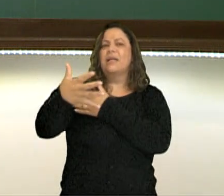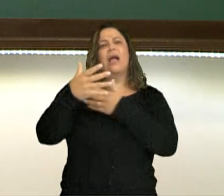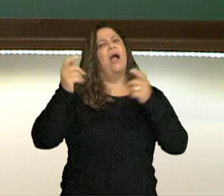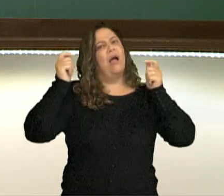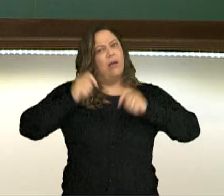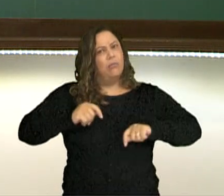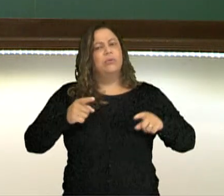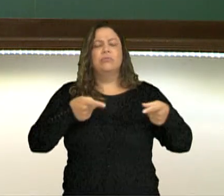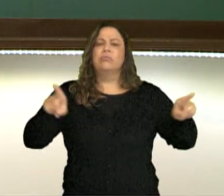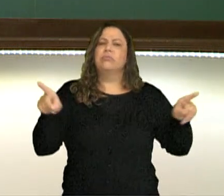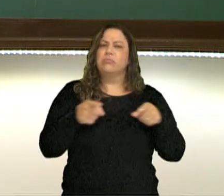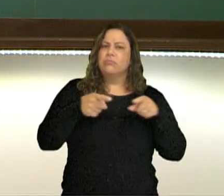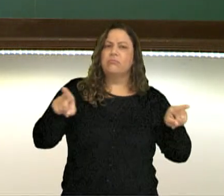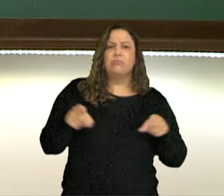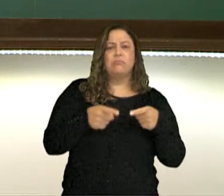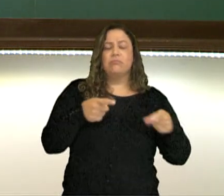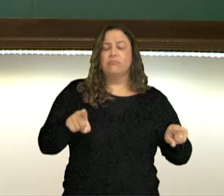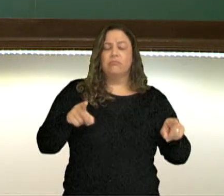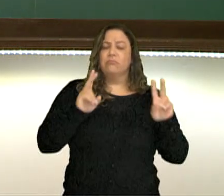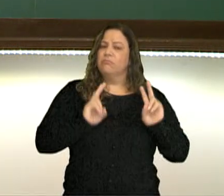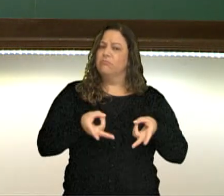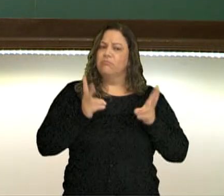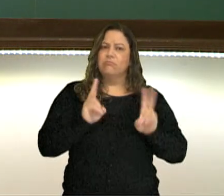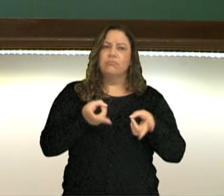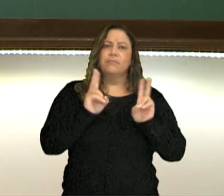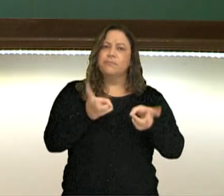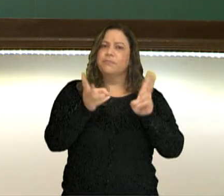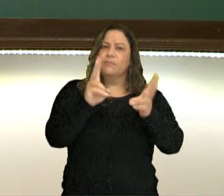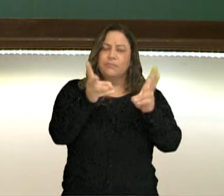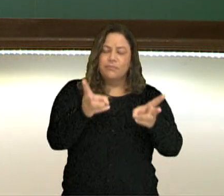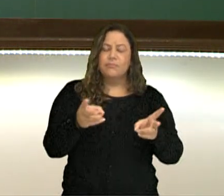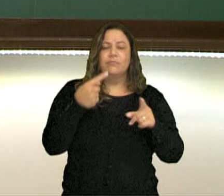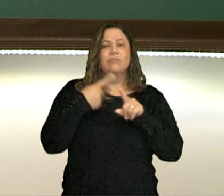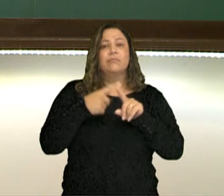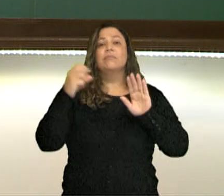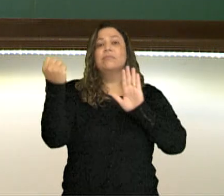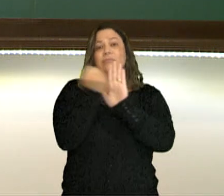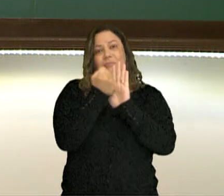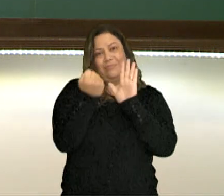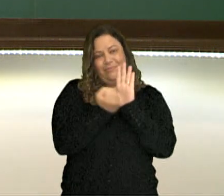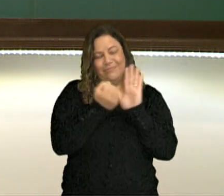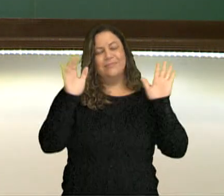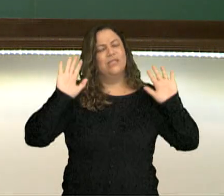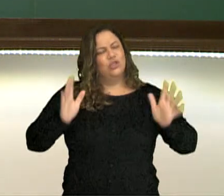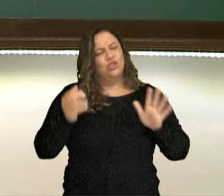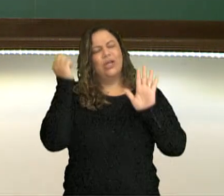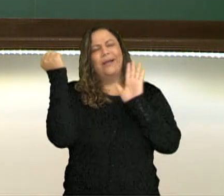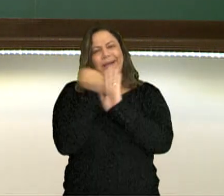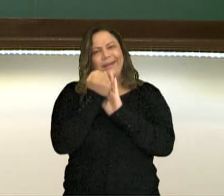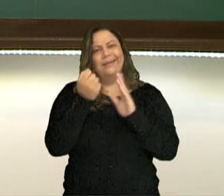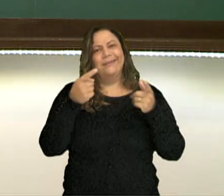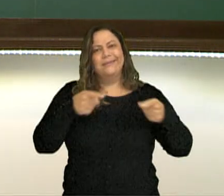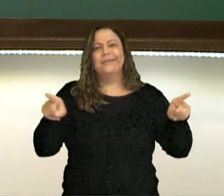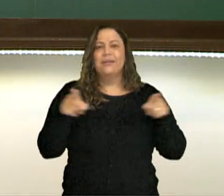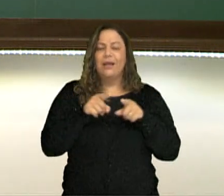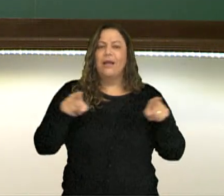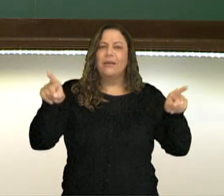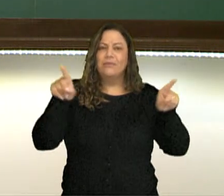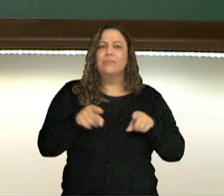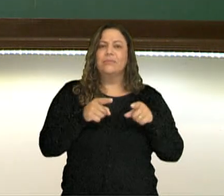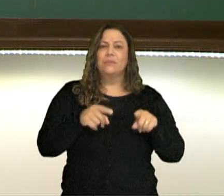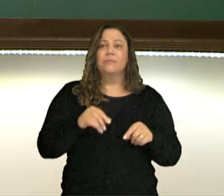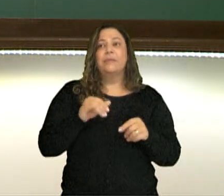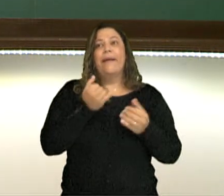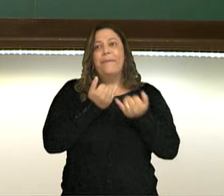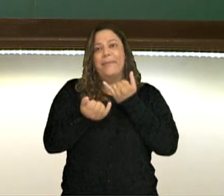um músico, cantar ou tocar essa música, porque ela está registrada, né, ela está ali, como se fosse uma